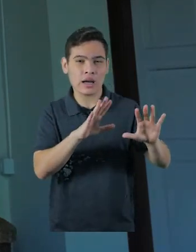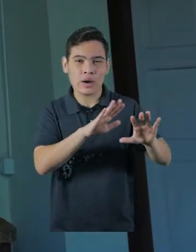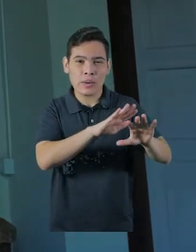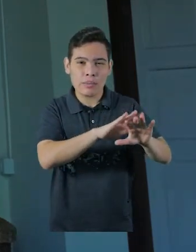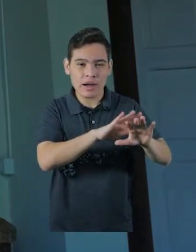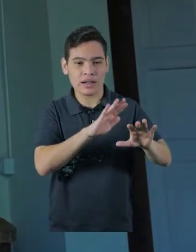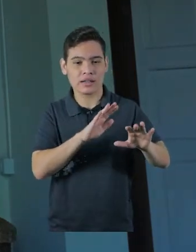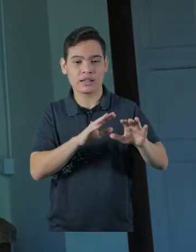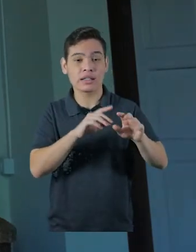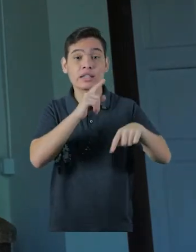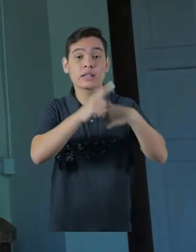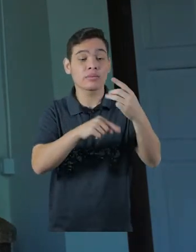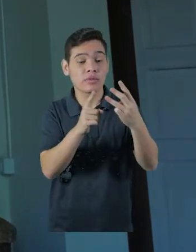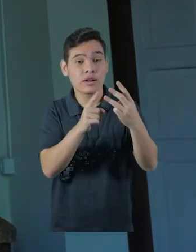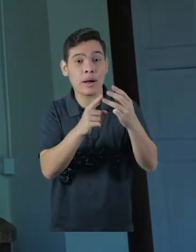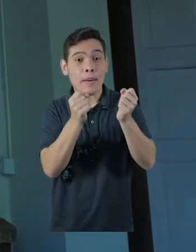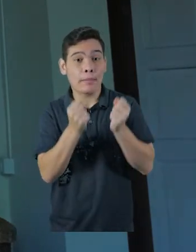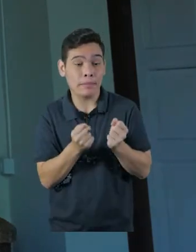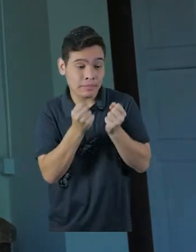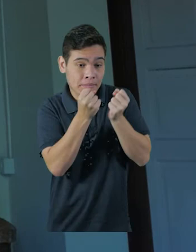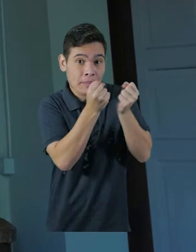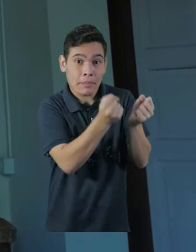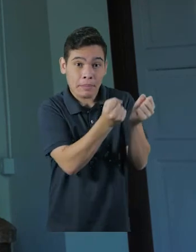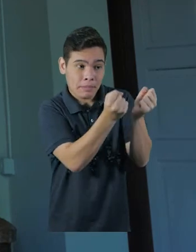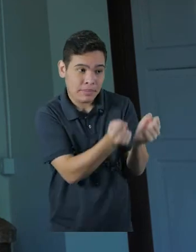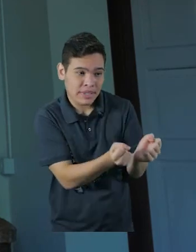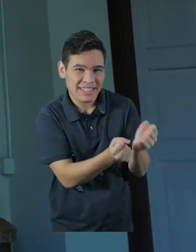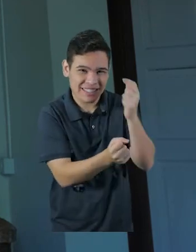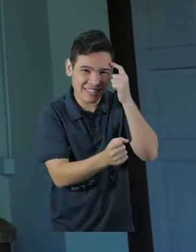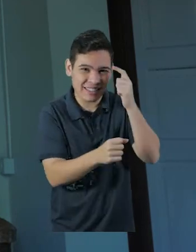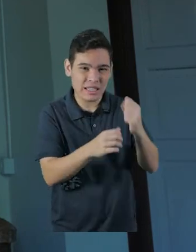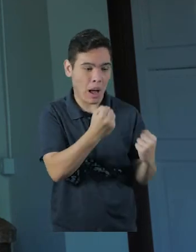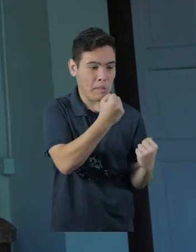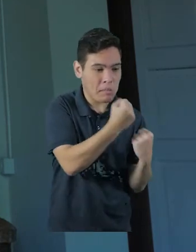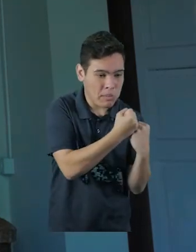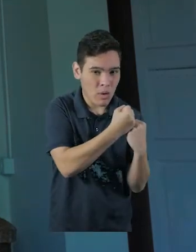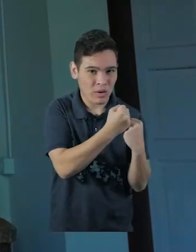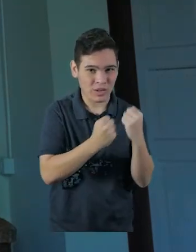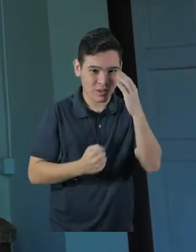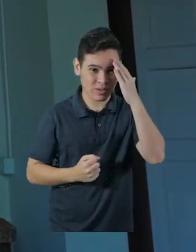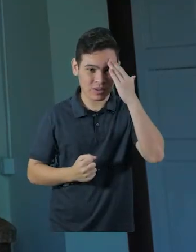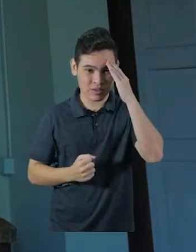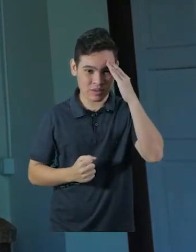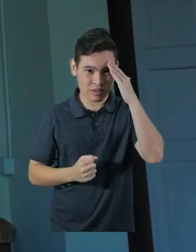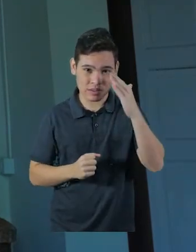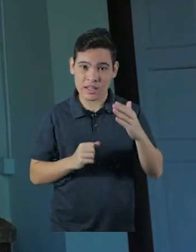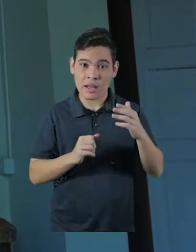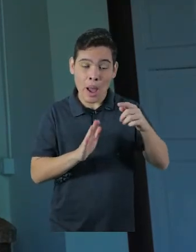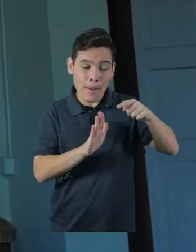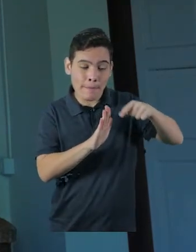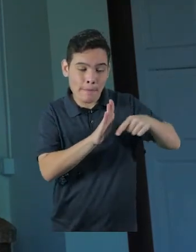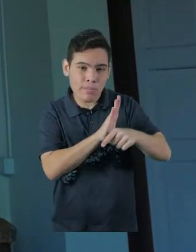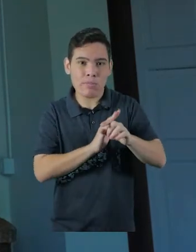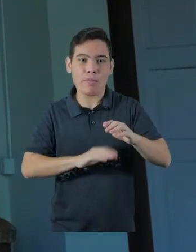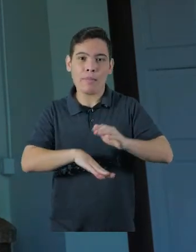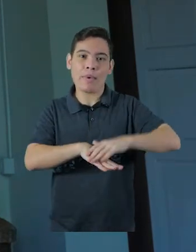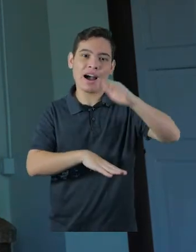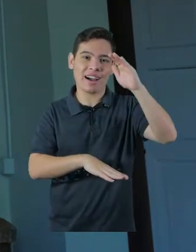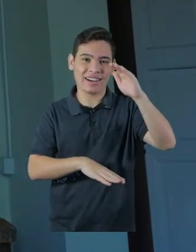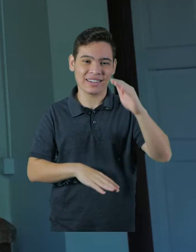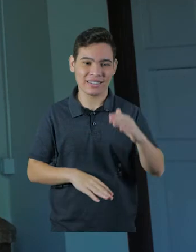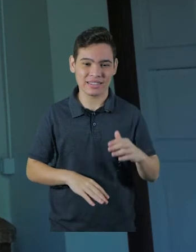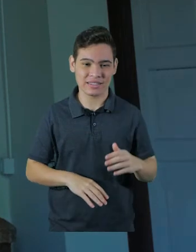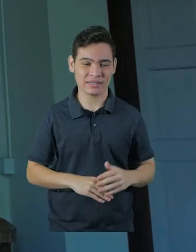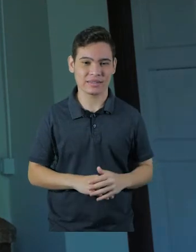depois o nível do peso, da troca de peso, que é mais profundo, né? O seu peso viaja por dentro